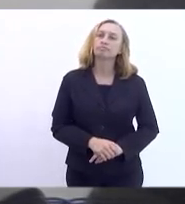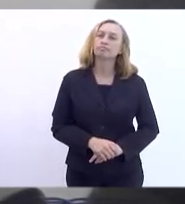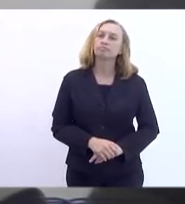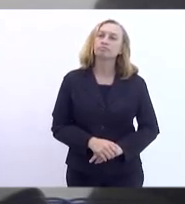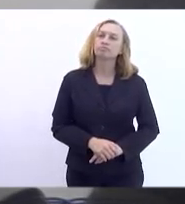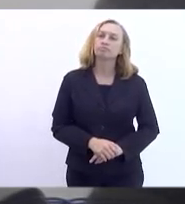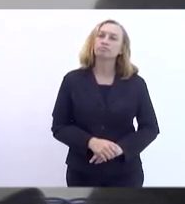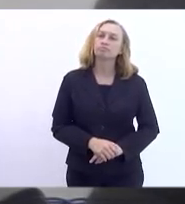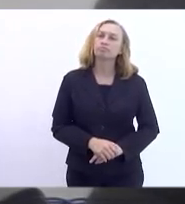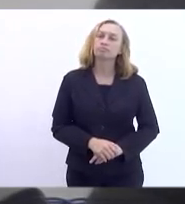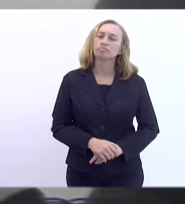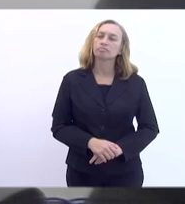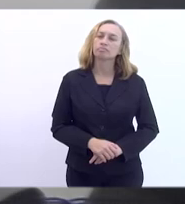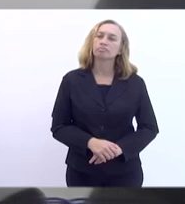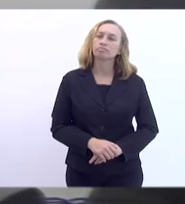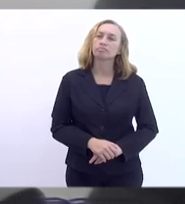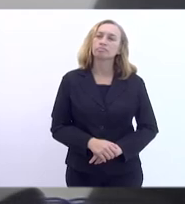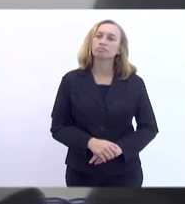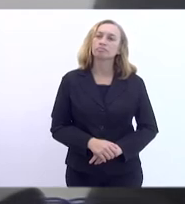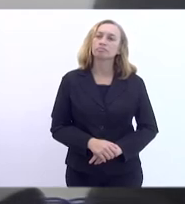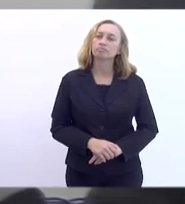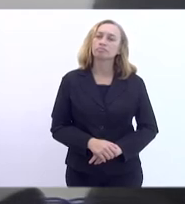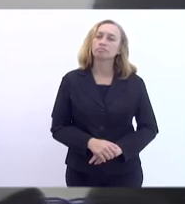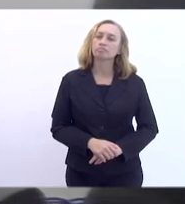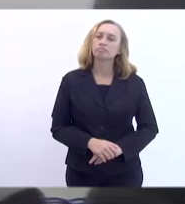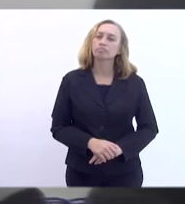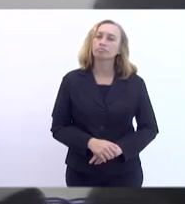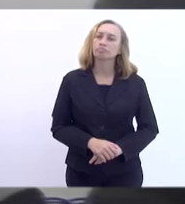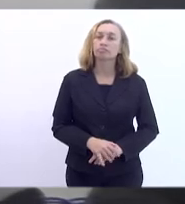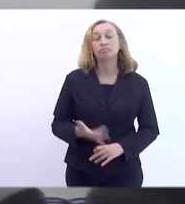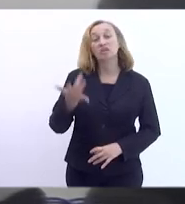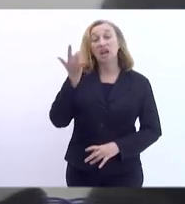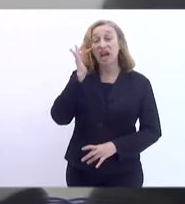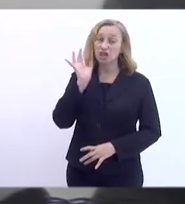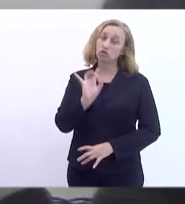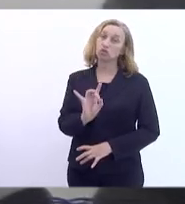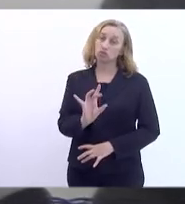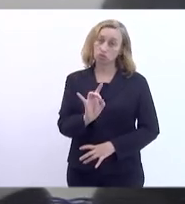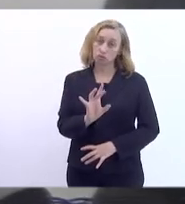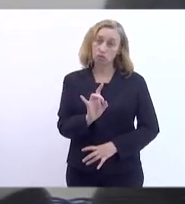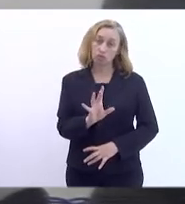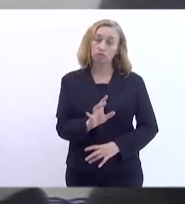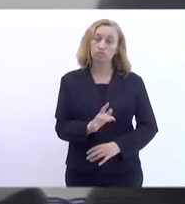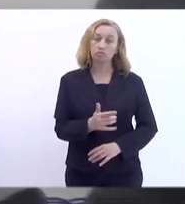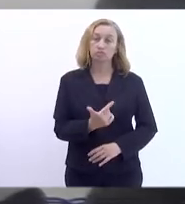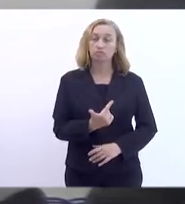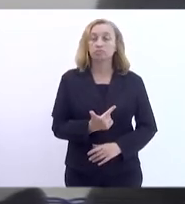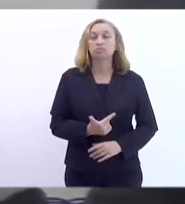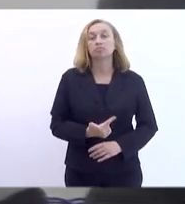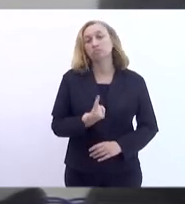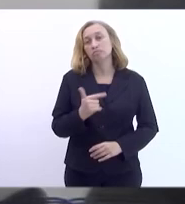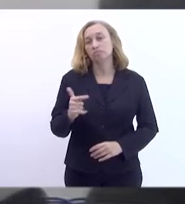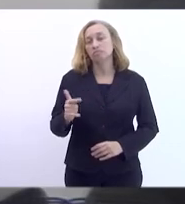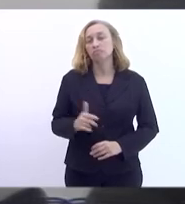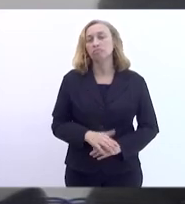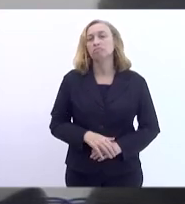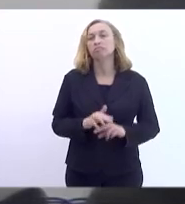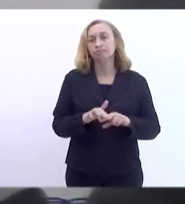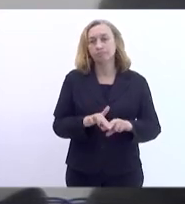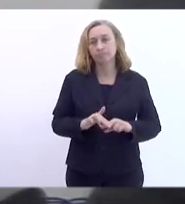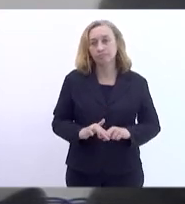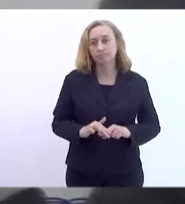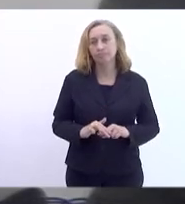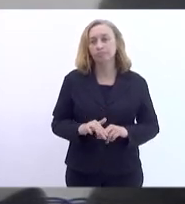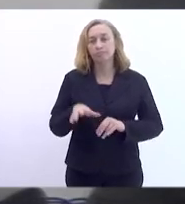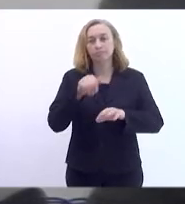que nós não teremos E aí é é achismo mesmo é pura especulação e por isso eu acho que a